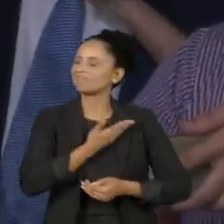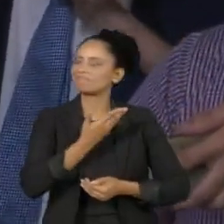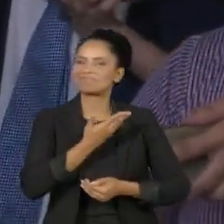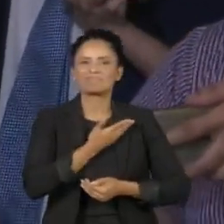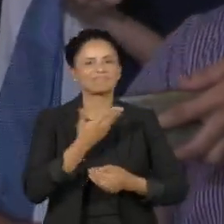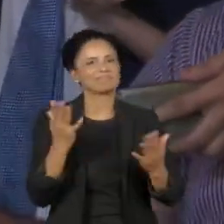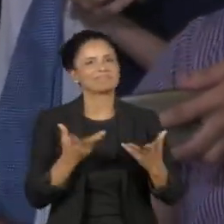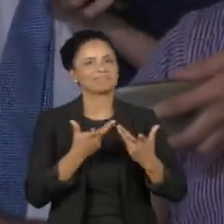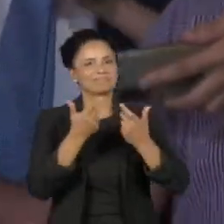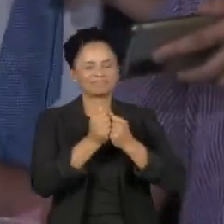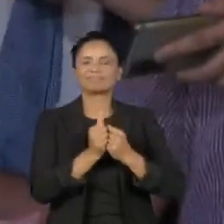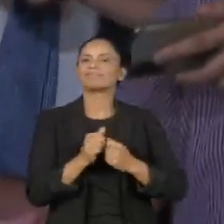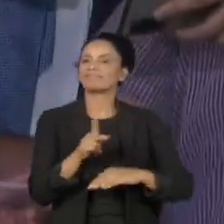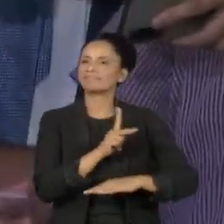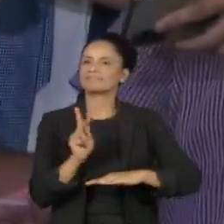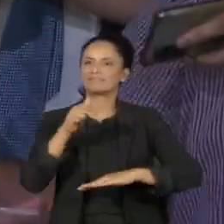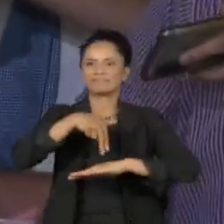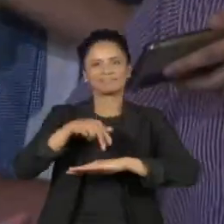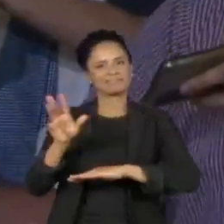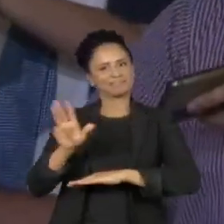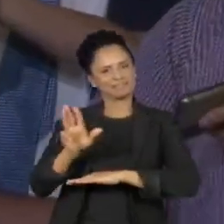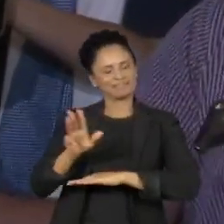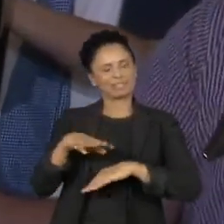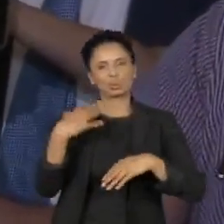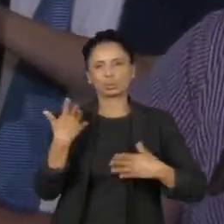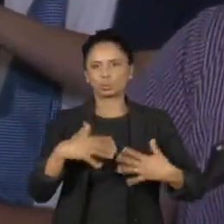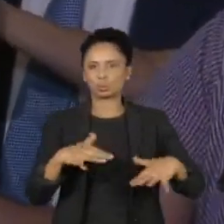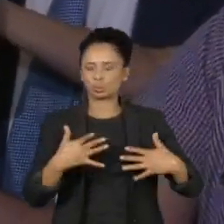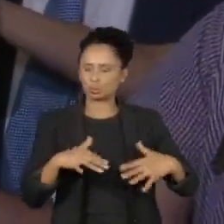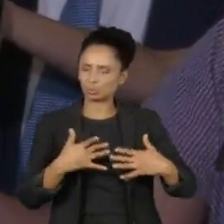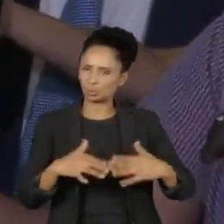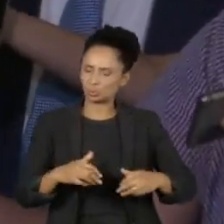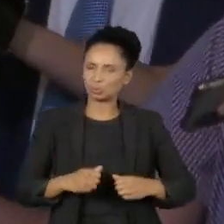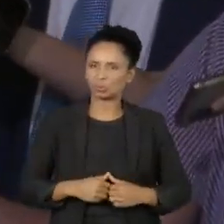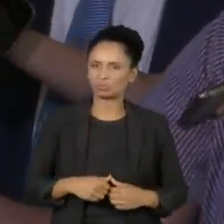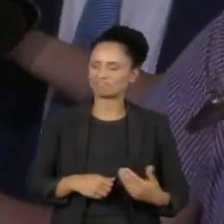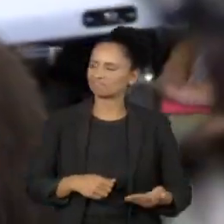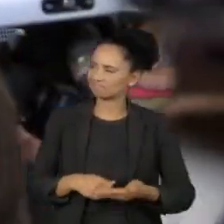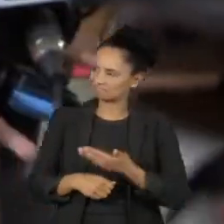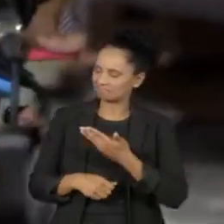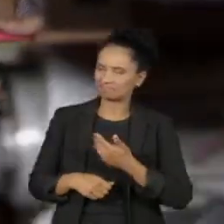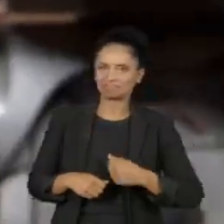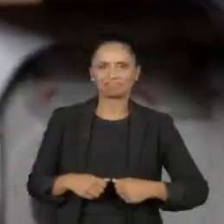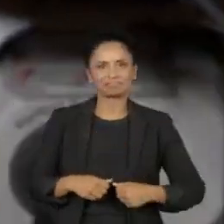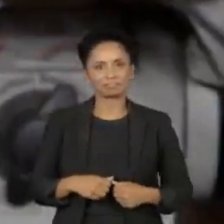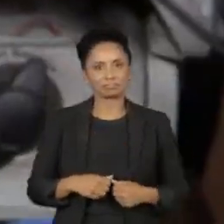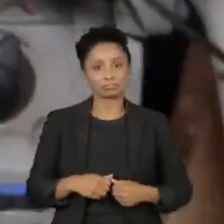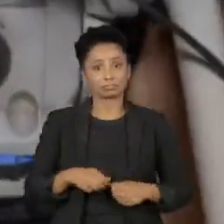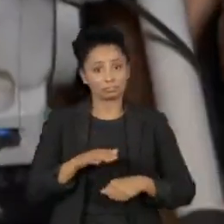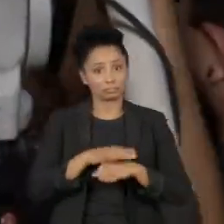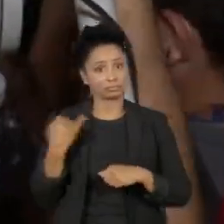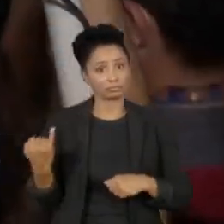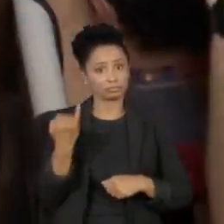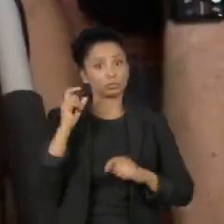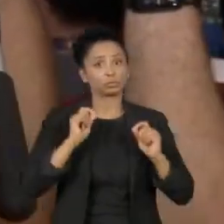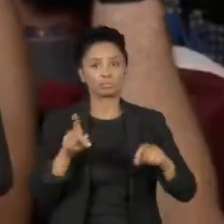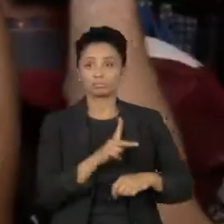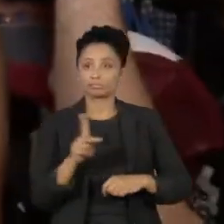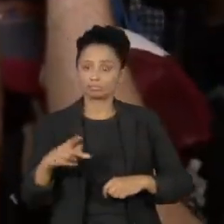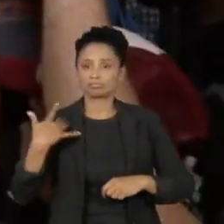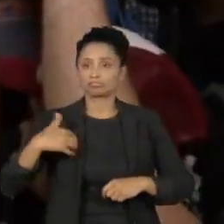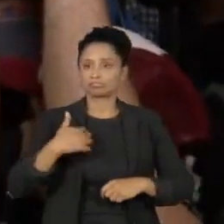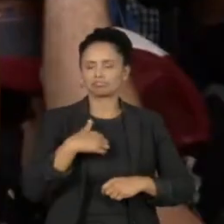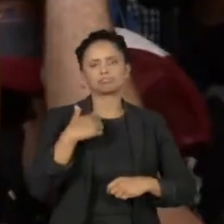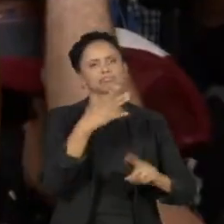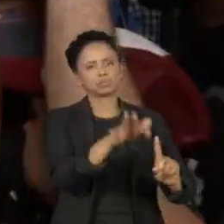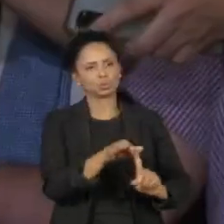presidente electo del Brasil, Lula, Ignacio Lula da Silva. O presidente argentino também disse que o Brasil